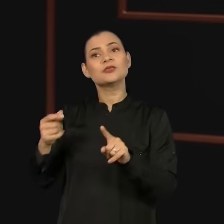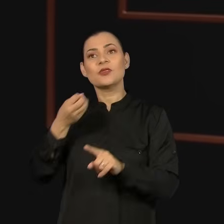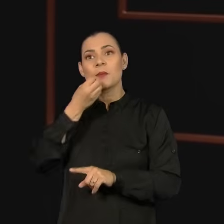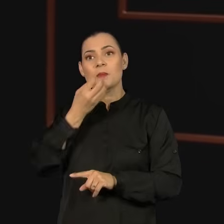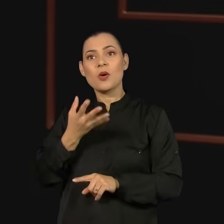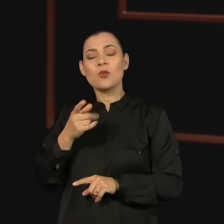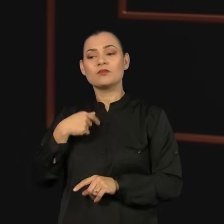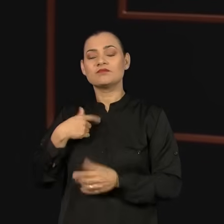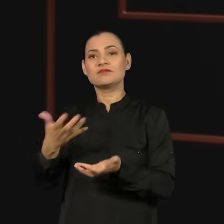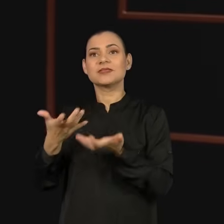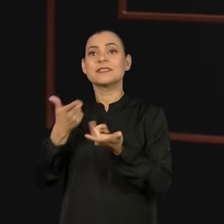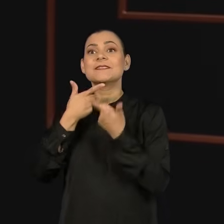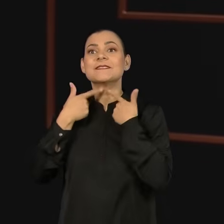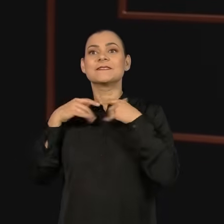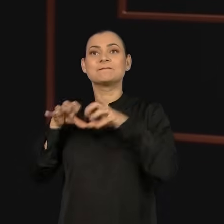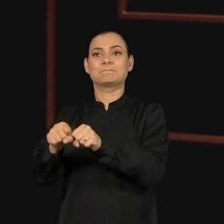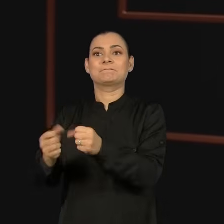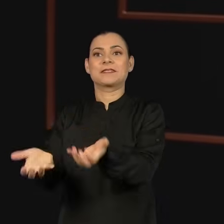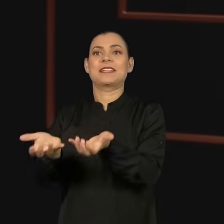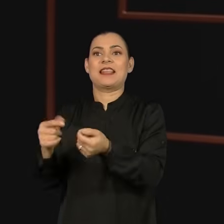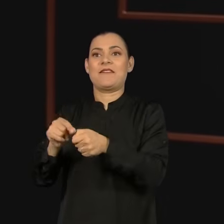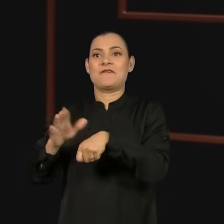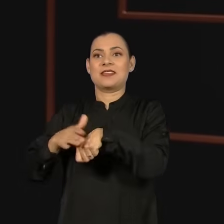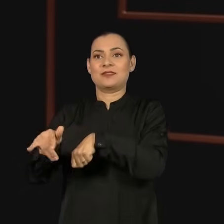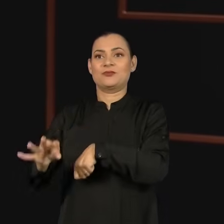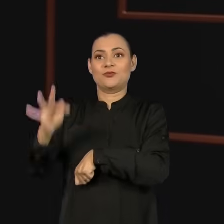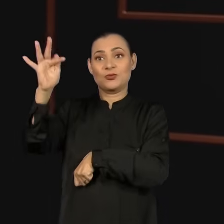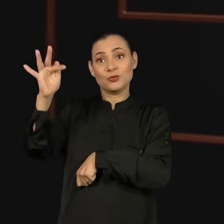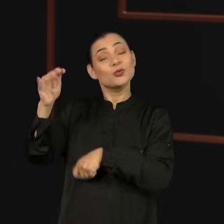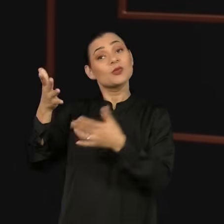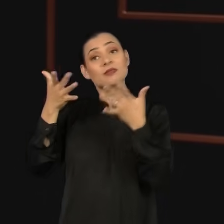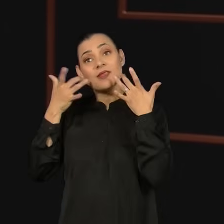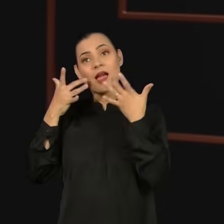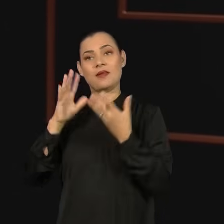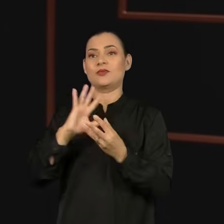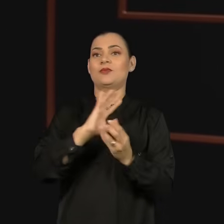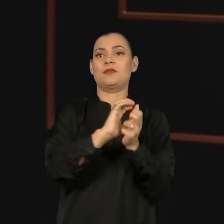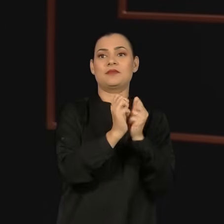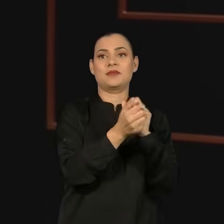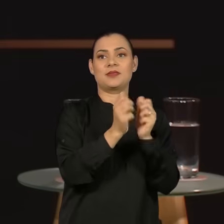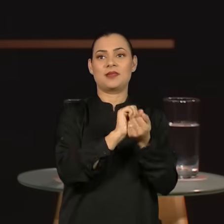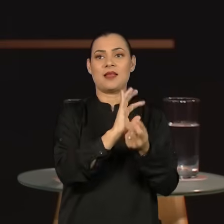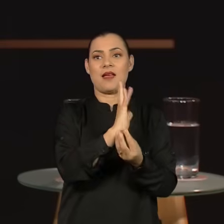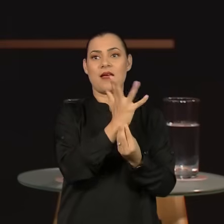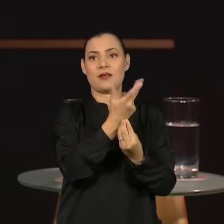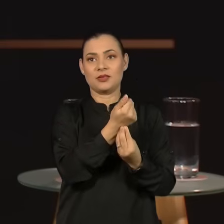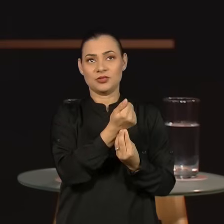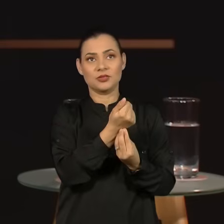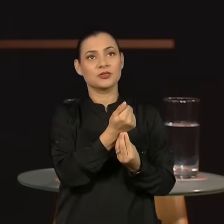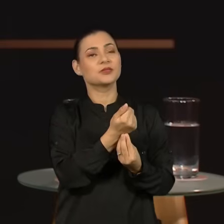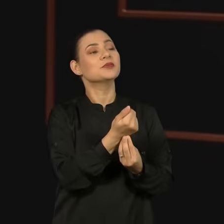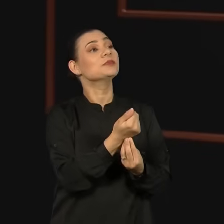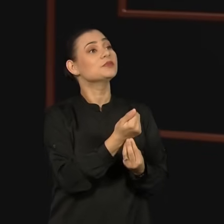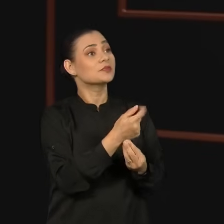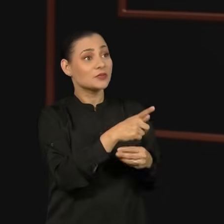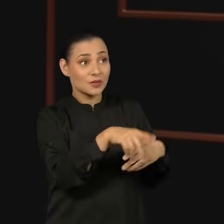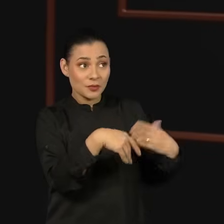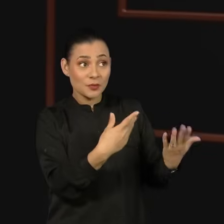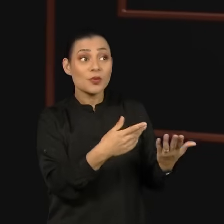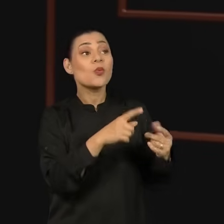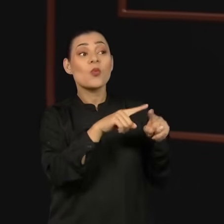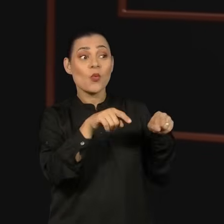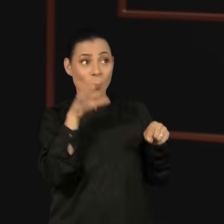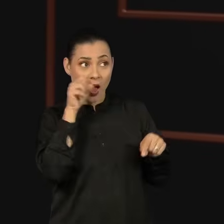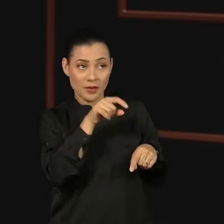para eu saber que era aquilo que eu queria fazer, entendeu? Tinha a ver com teatro e com artes plásticas. Daí o quarto, então. Então, aí o quarto